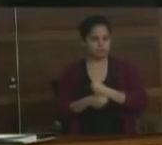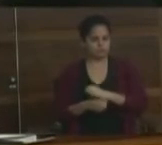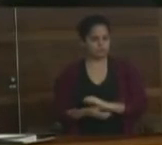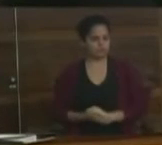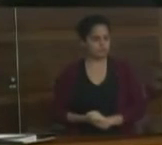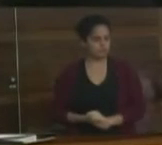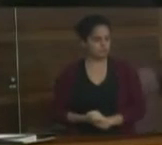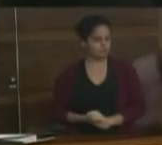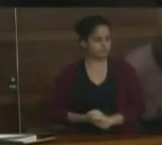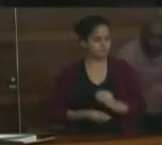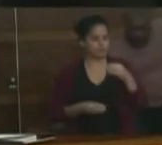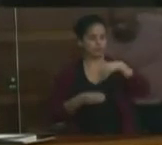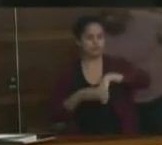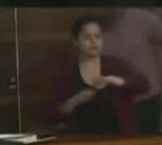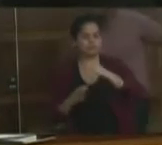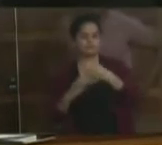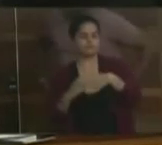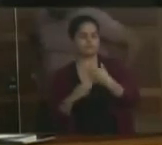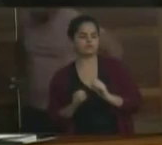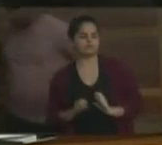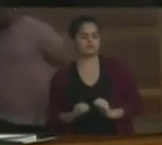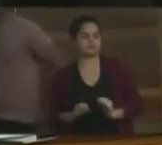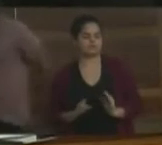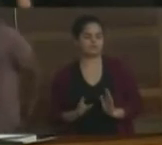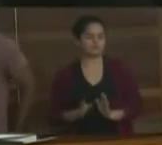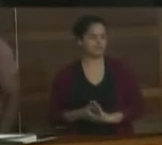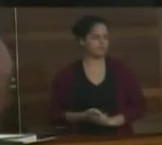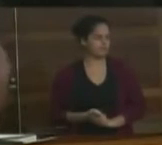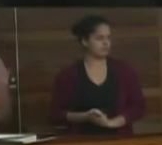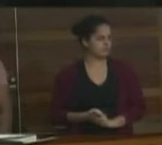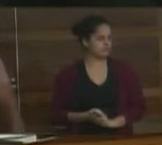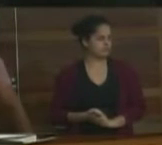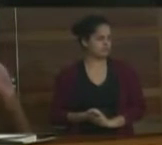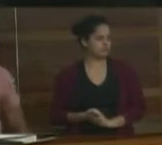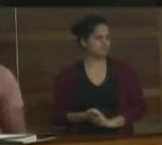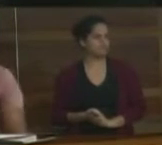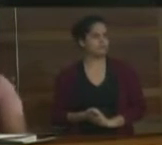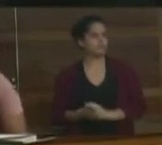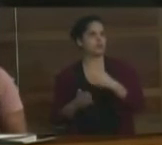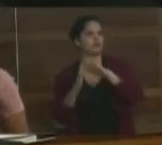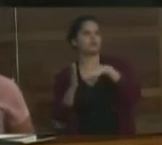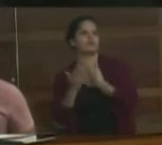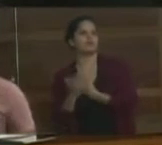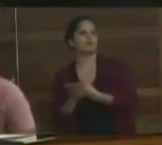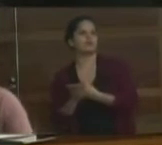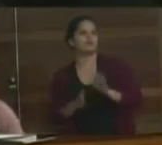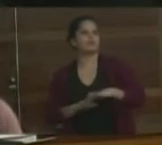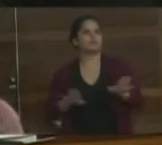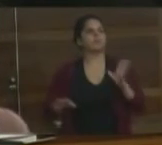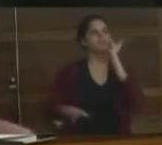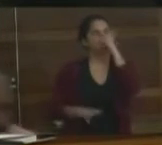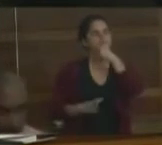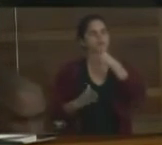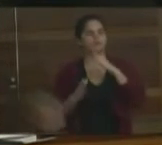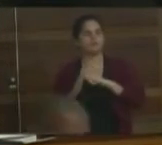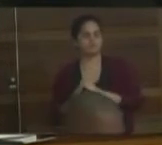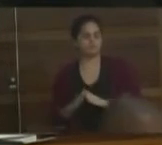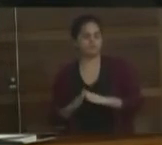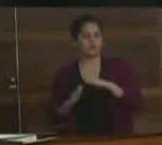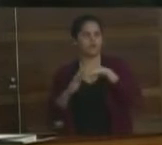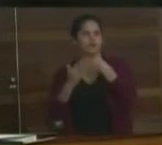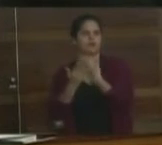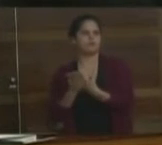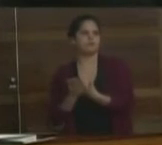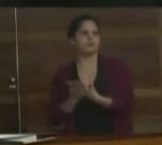secretaria de educação que estão dentro da secretaria de obra né creche do campo belo creche do parque mambucaba a creche do parque